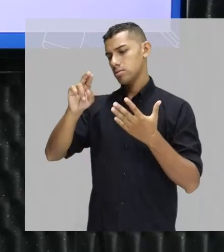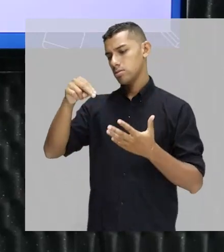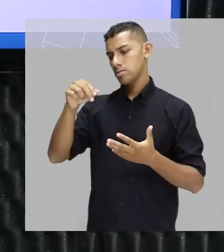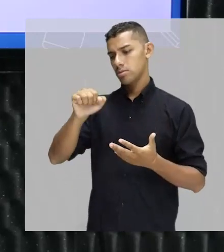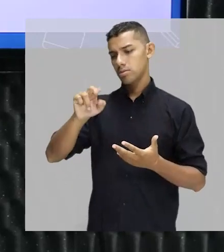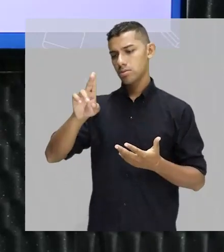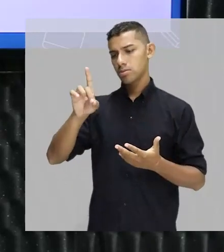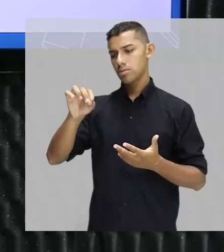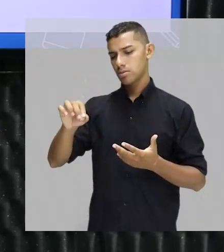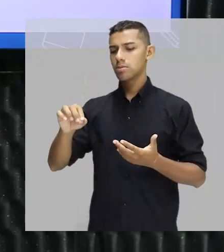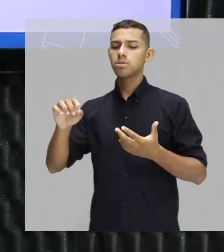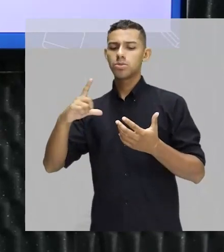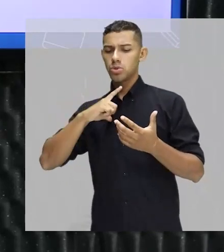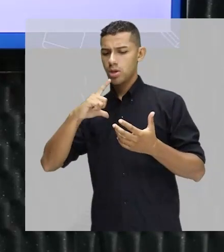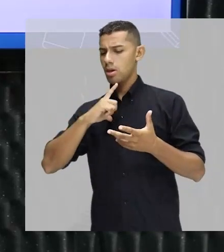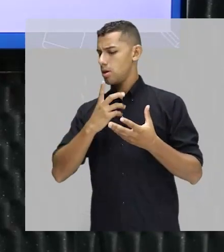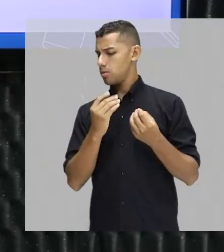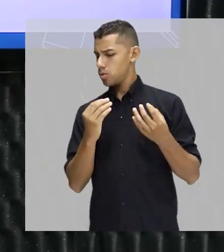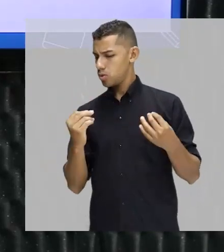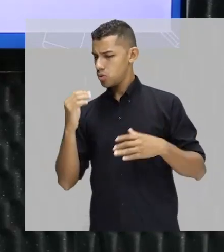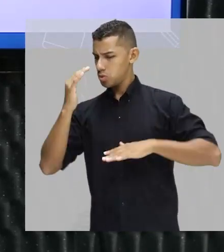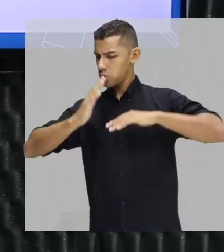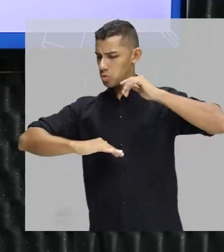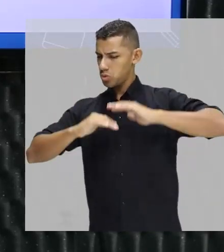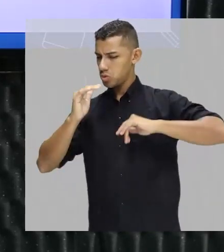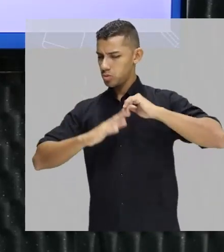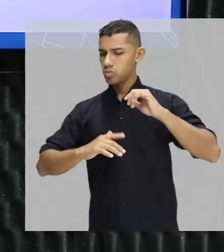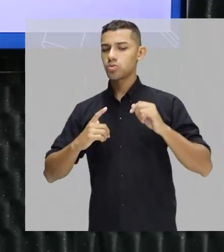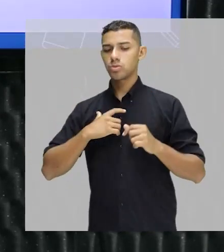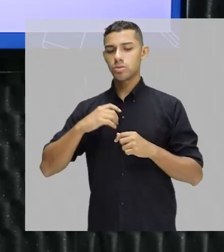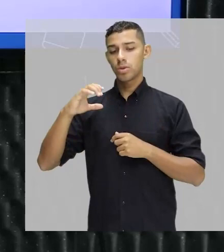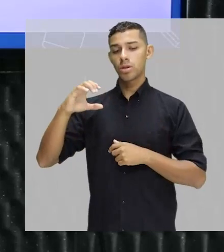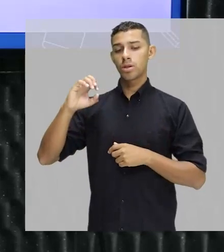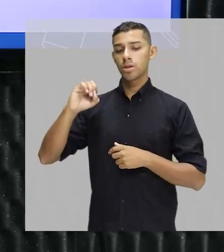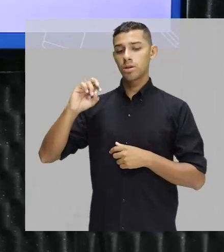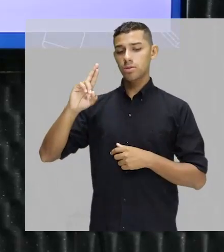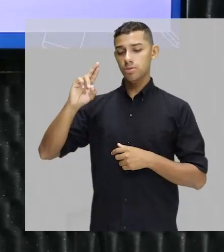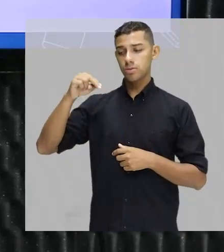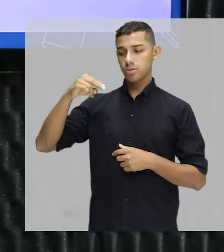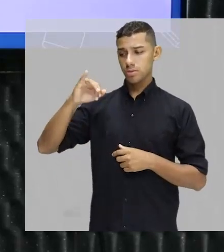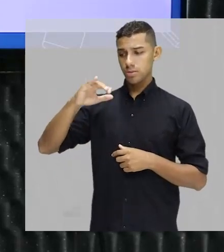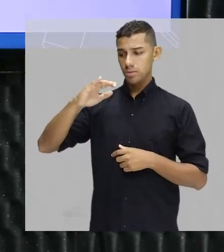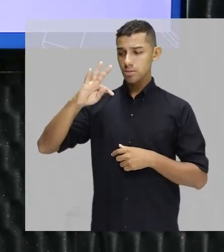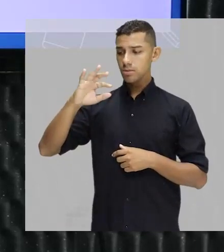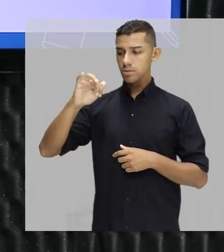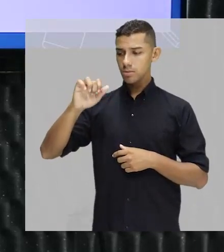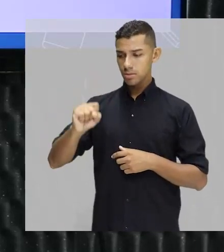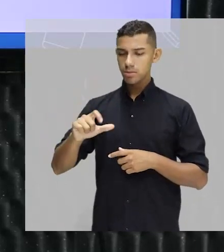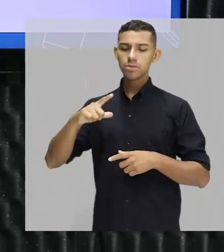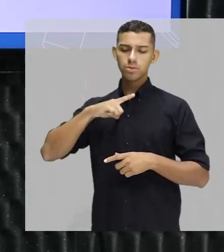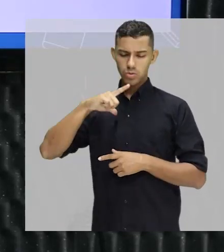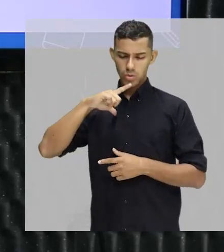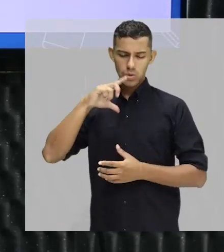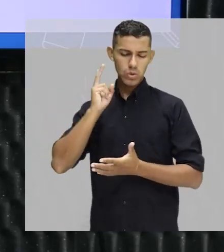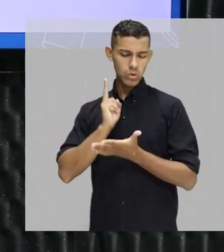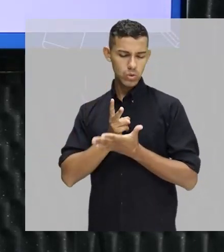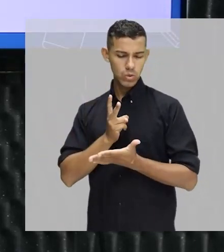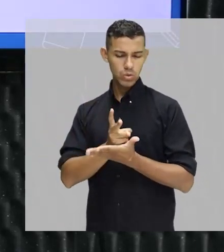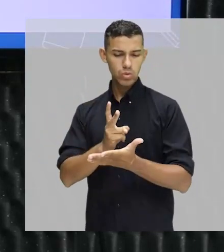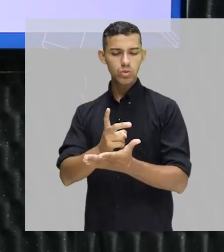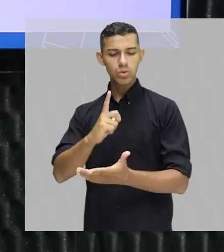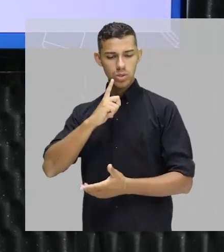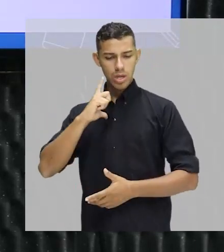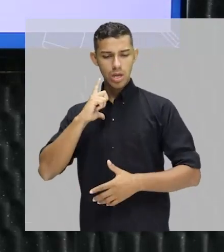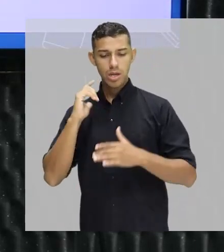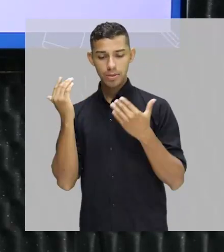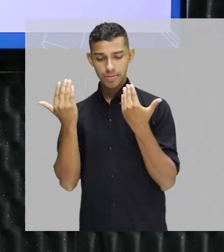que são bem atuantes aqui na nossa sociedade. Então, podem esperar que geralmente tem crônicas na